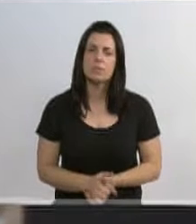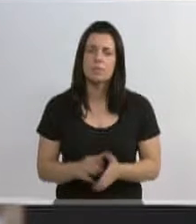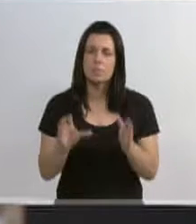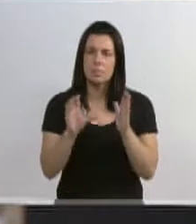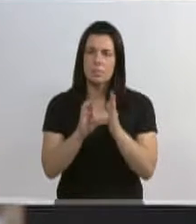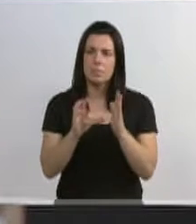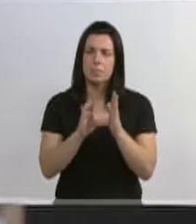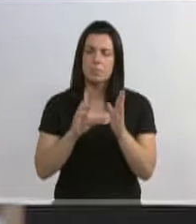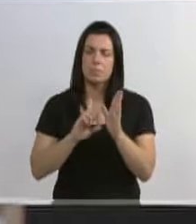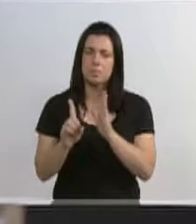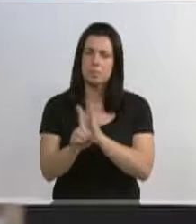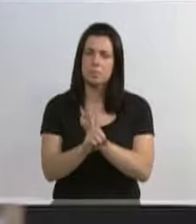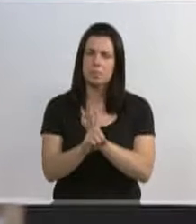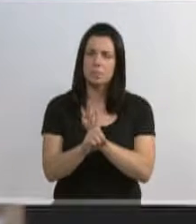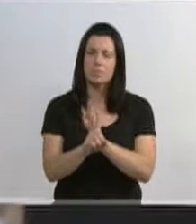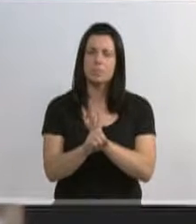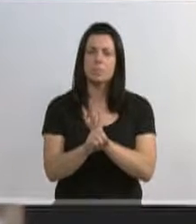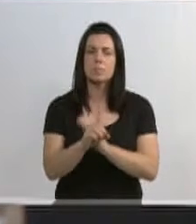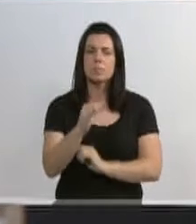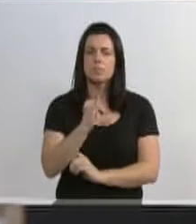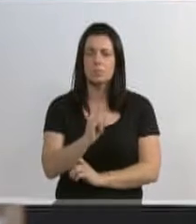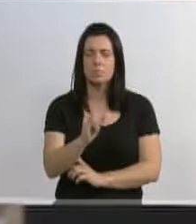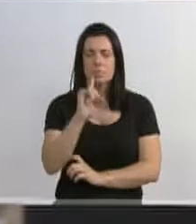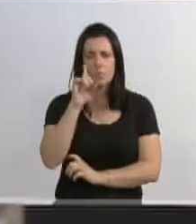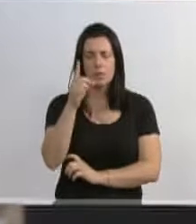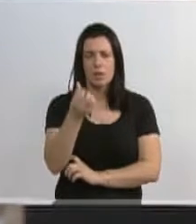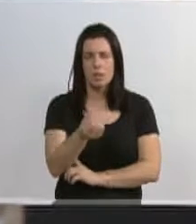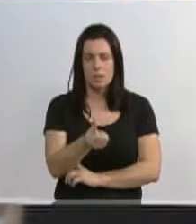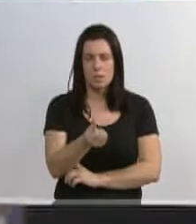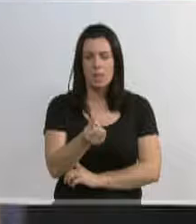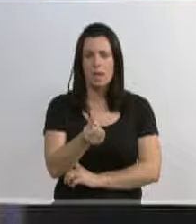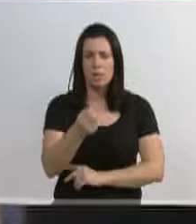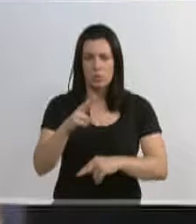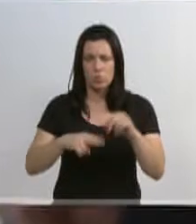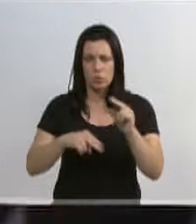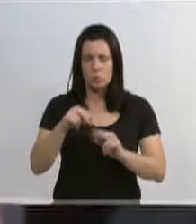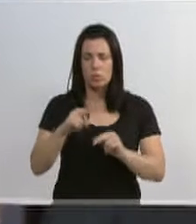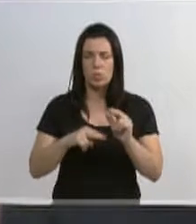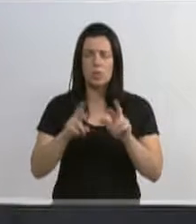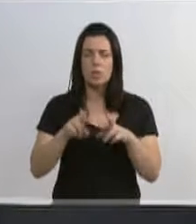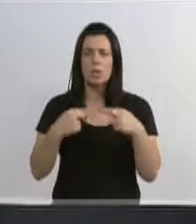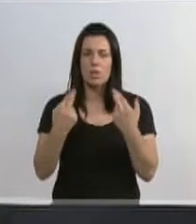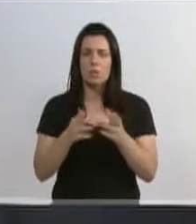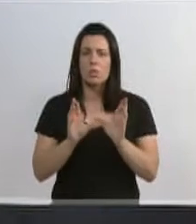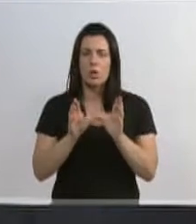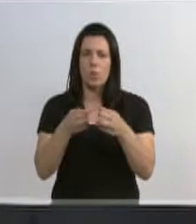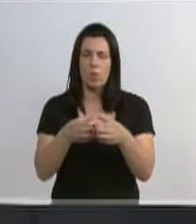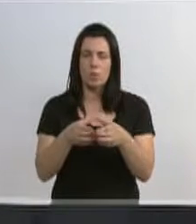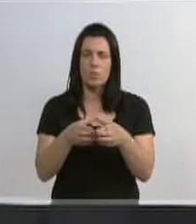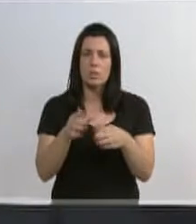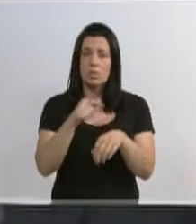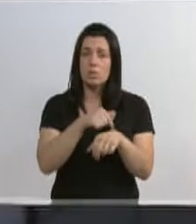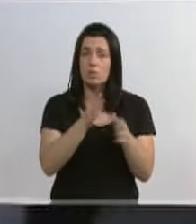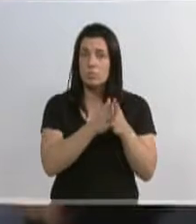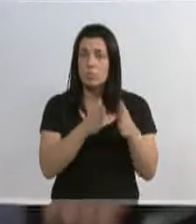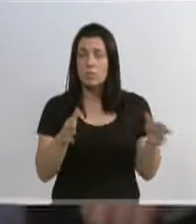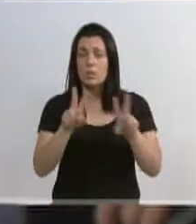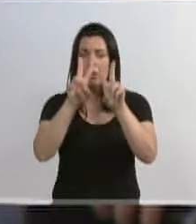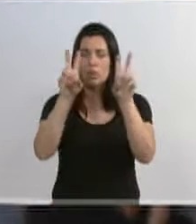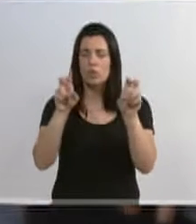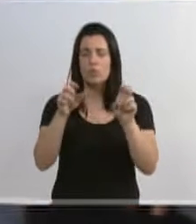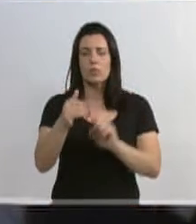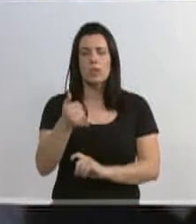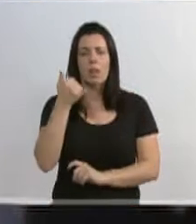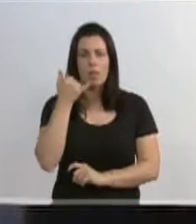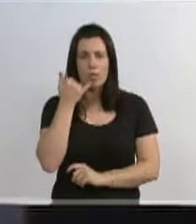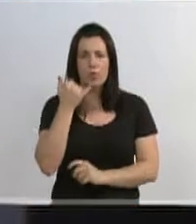presidente, pela ordem, também comunico dia 6/6 às 10 horas, a nossa reunião da comissão temporária que trata sobre a